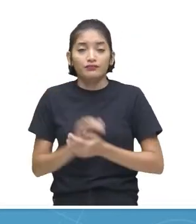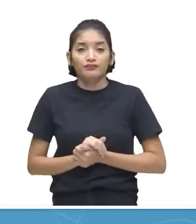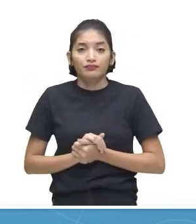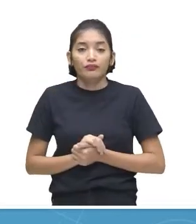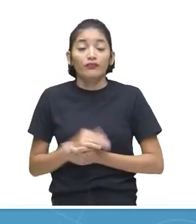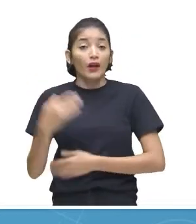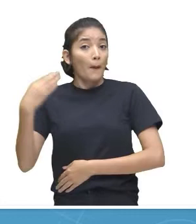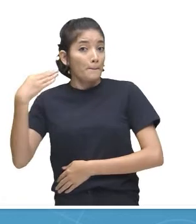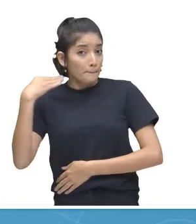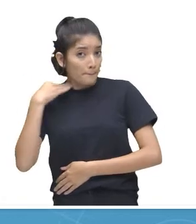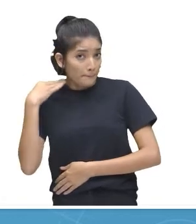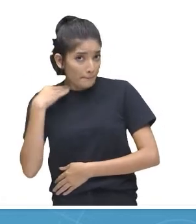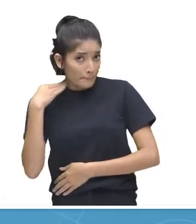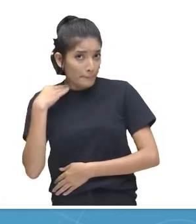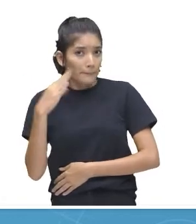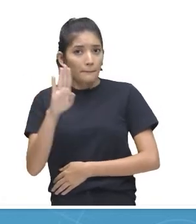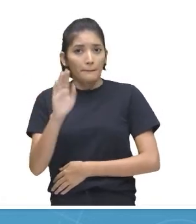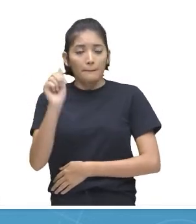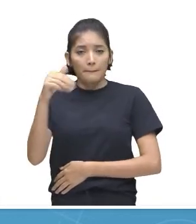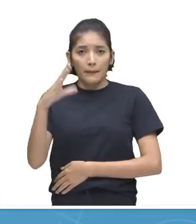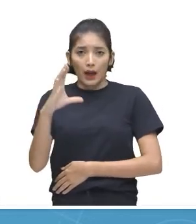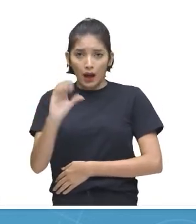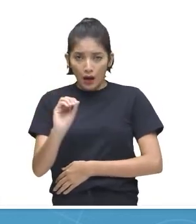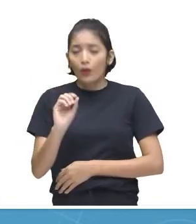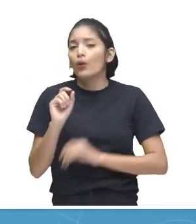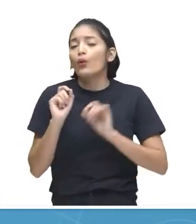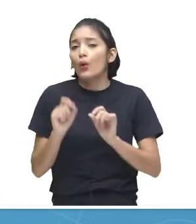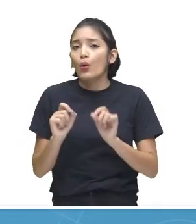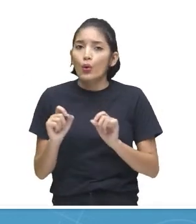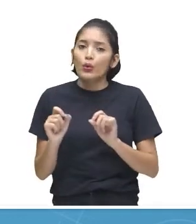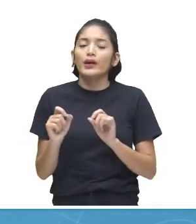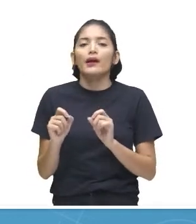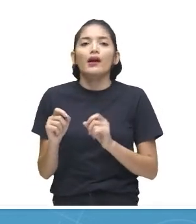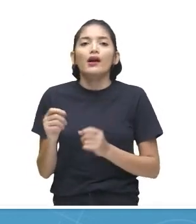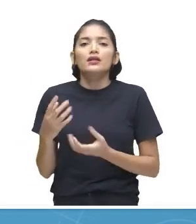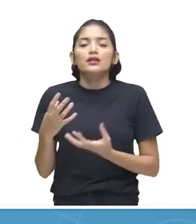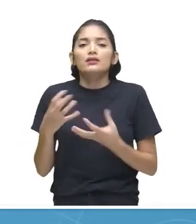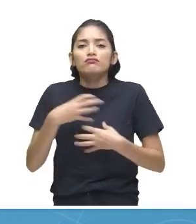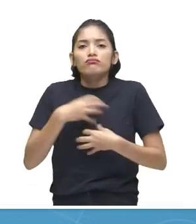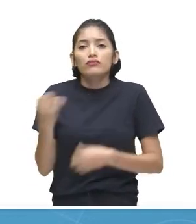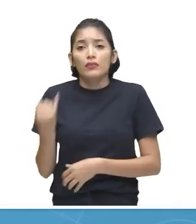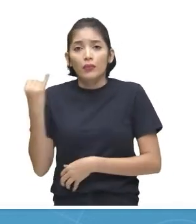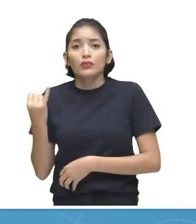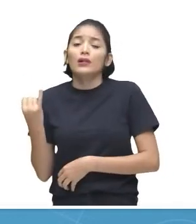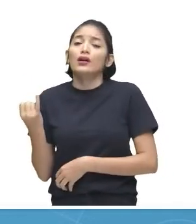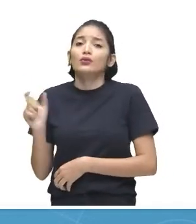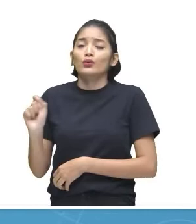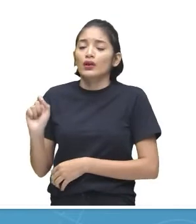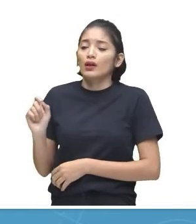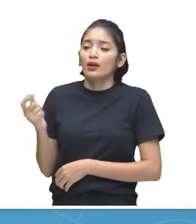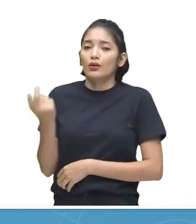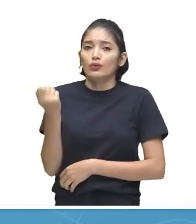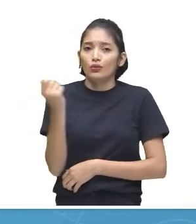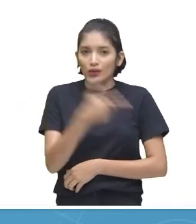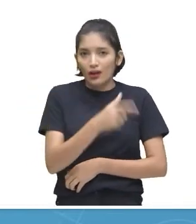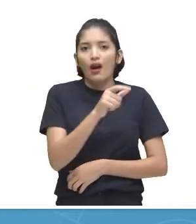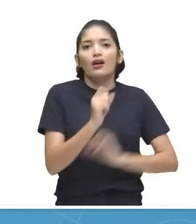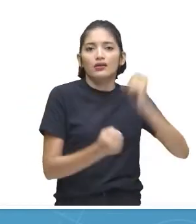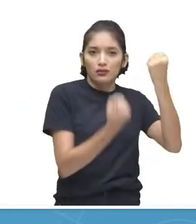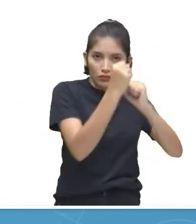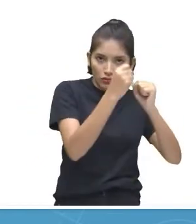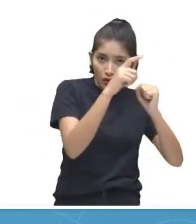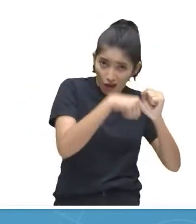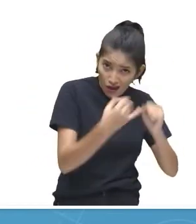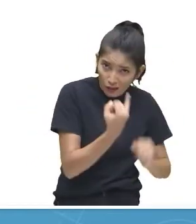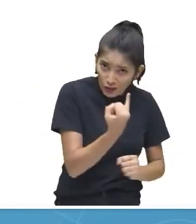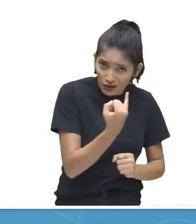as instituições financeiras começaram a ser cada vez mais importantes do que a indústria. Então aí o papel da indústria é importante nos dias de hoje,